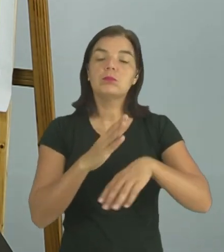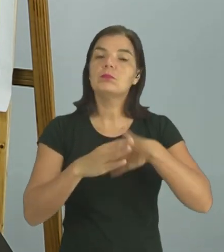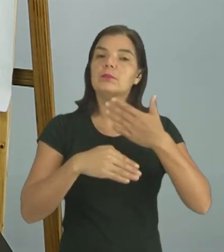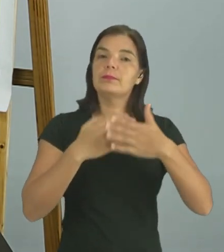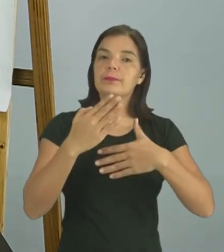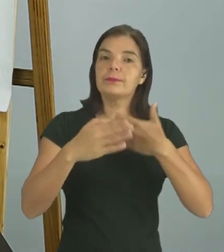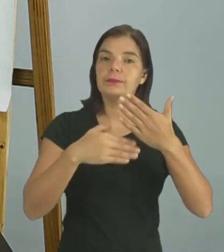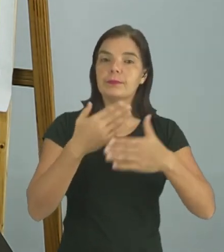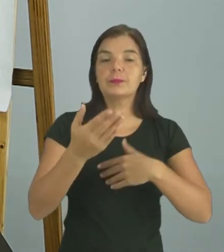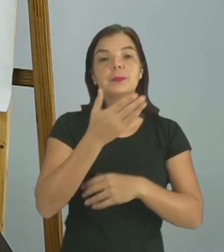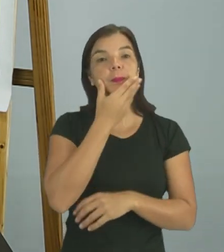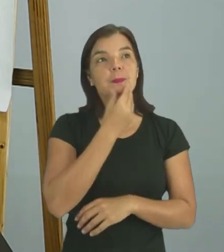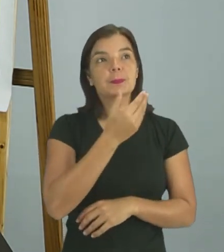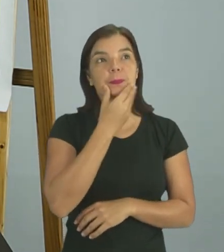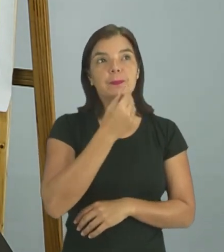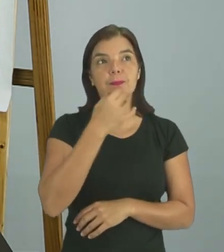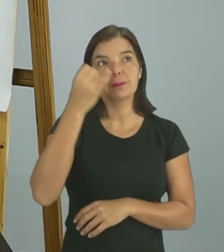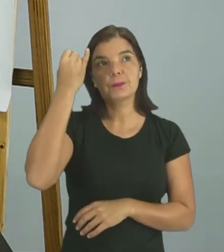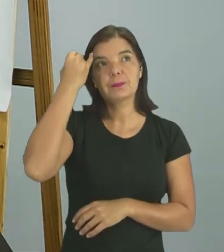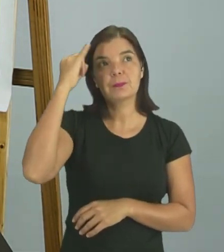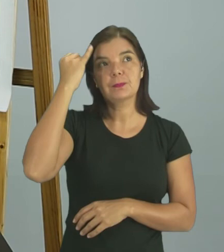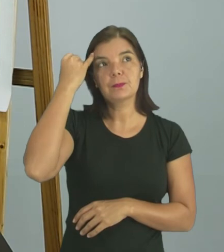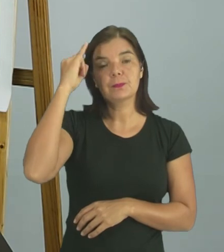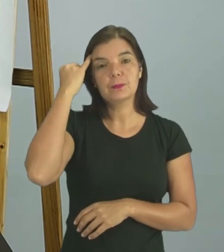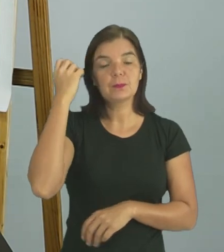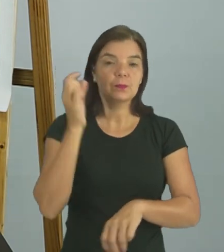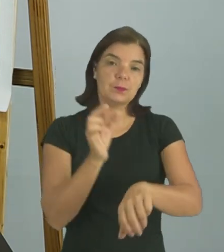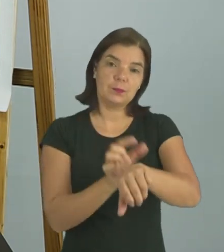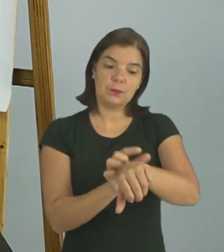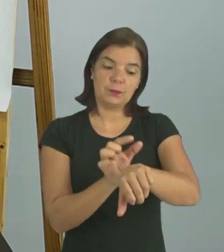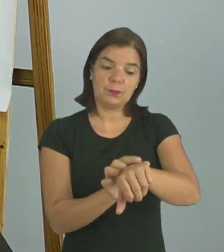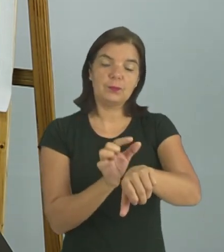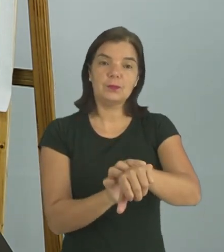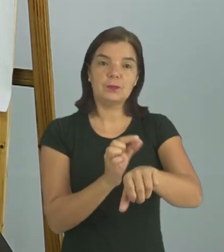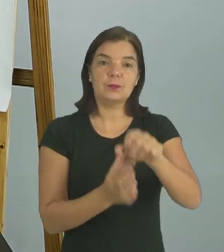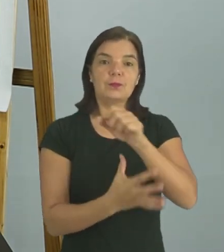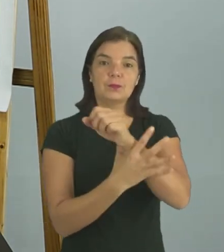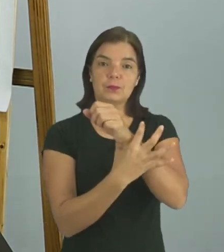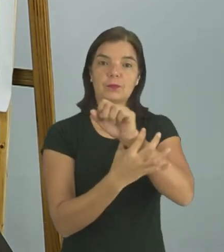do tempo, o homem criou o relógio mecânico